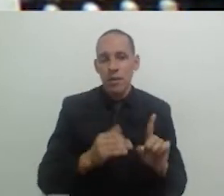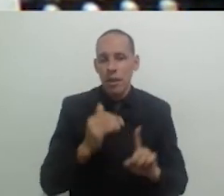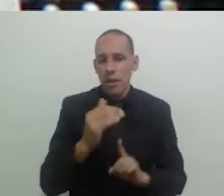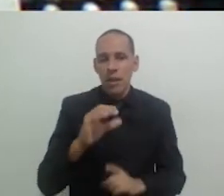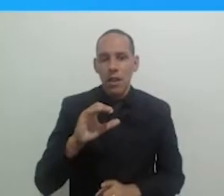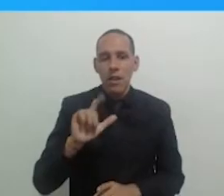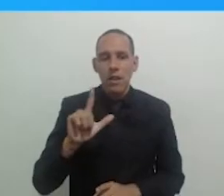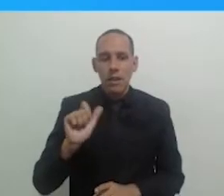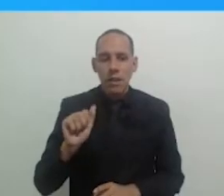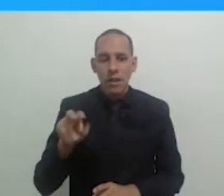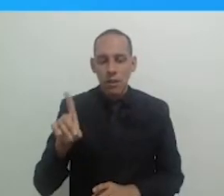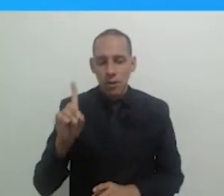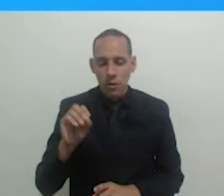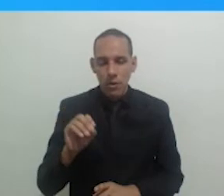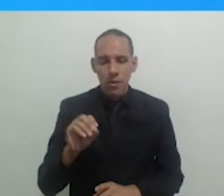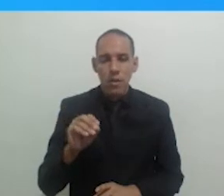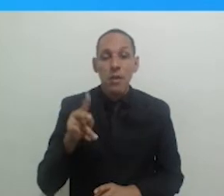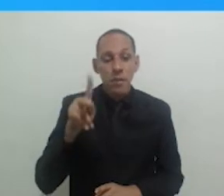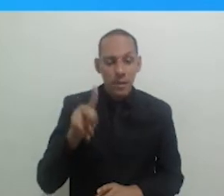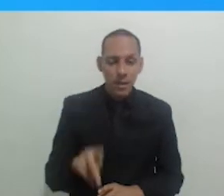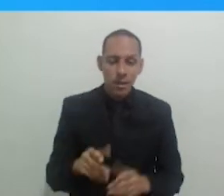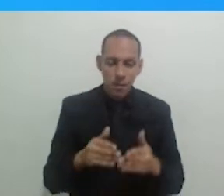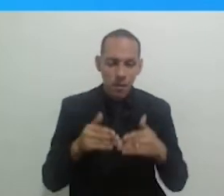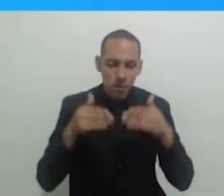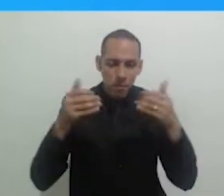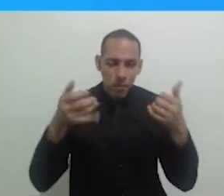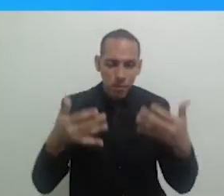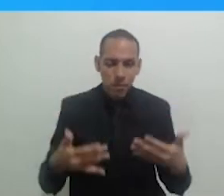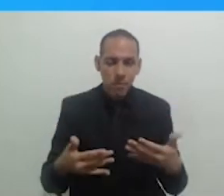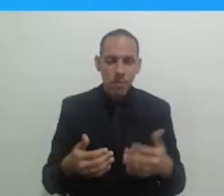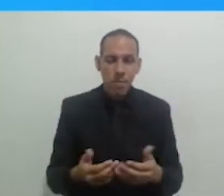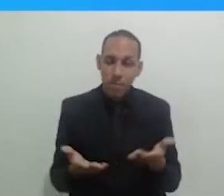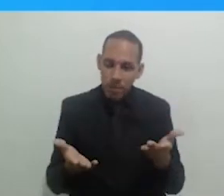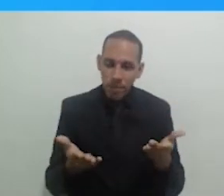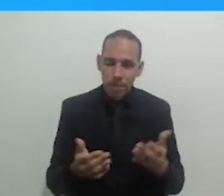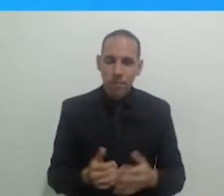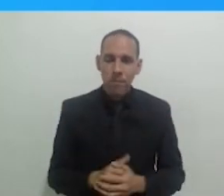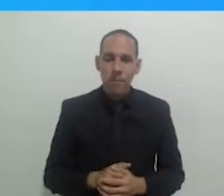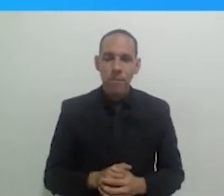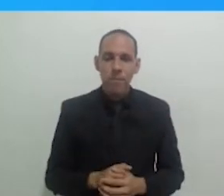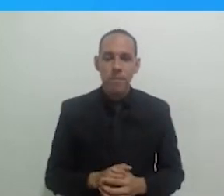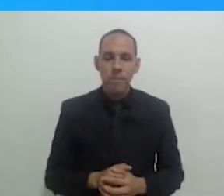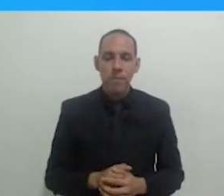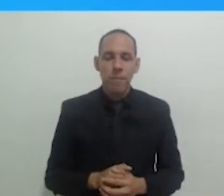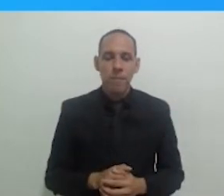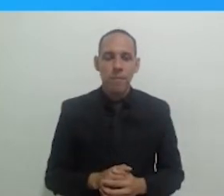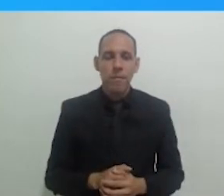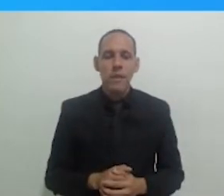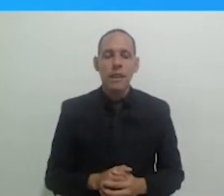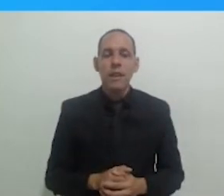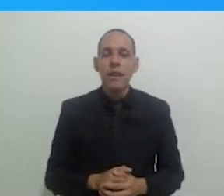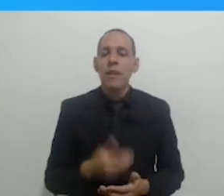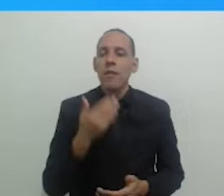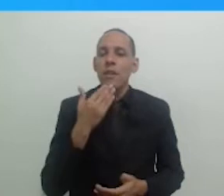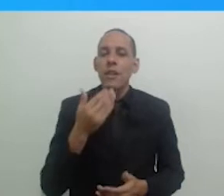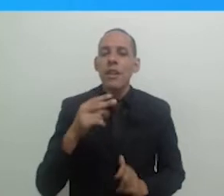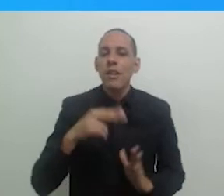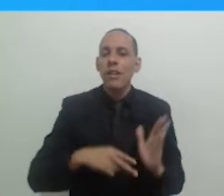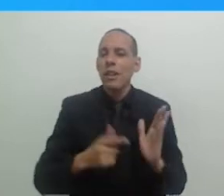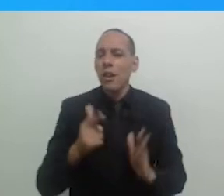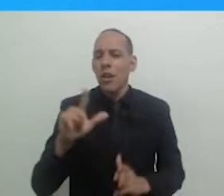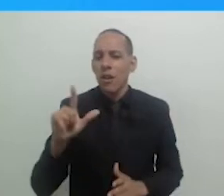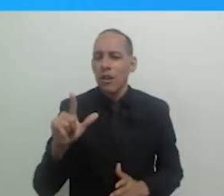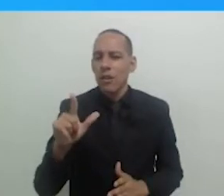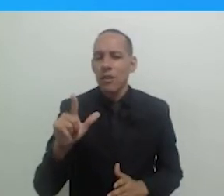Senhor presidente, pela ordem. Sim, foi não, desembargador Cláudio. O voto eu trouxe na outra vez, aí pediu vista de outra pessoa, aí. Não foi a